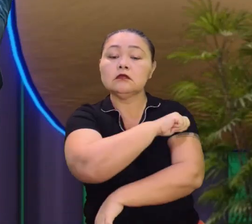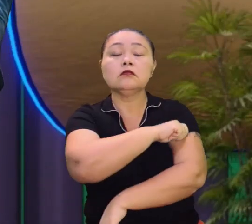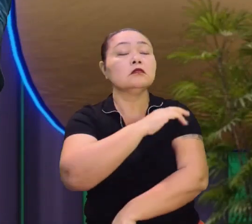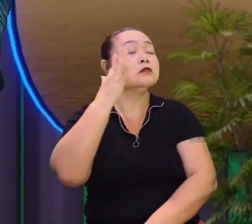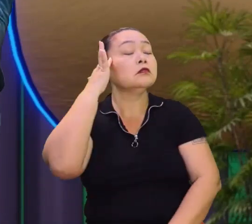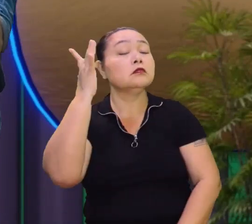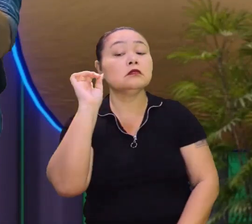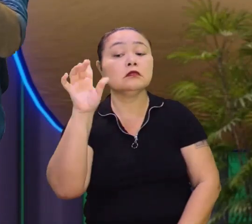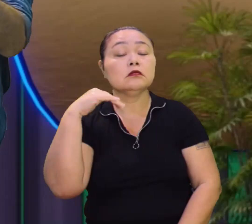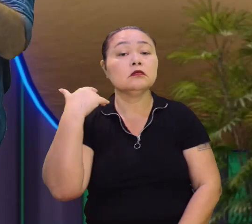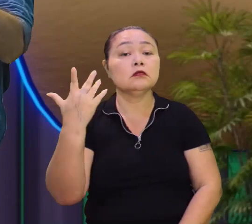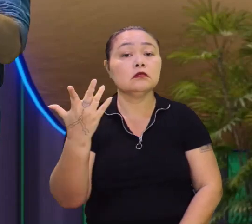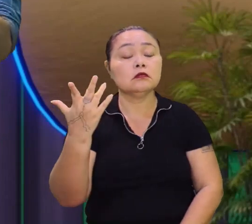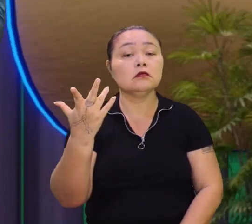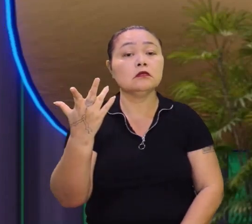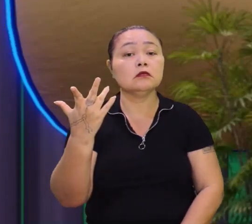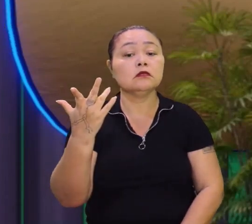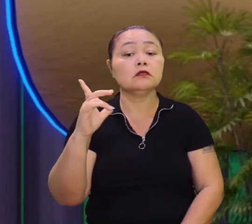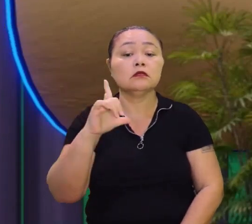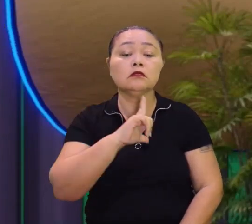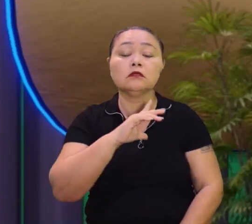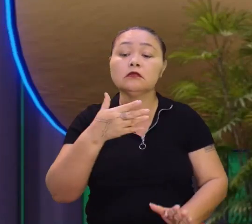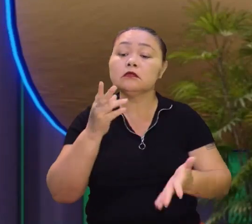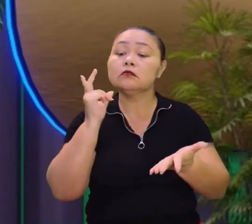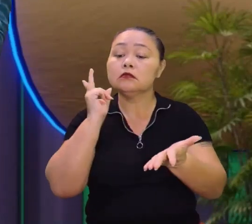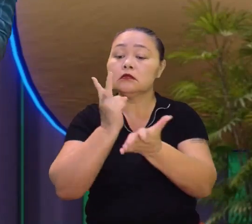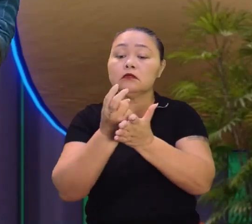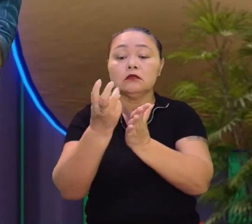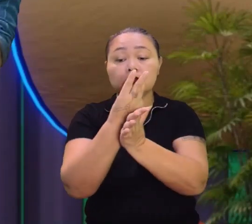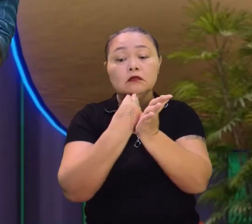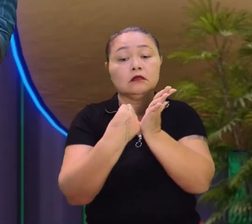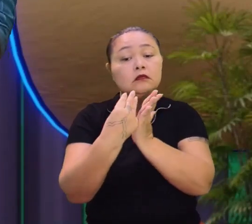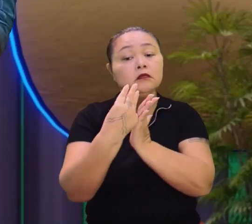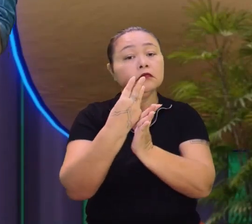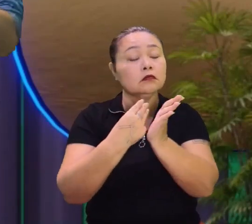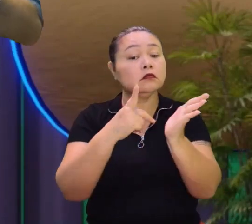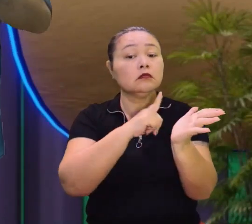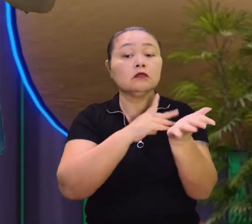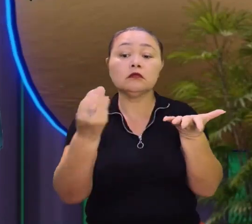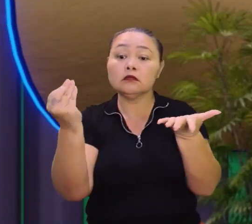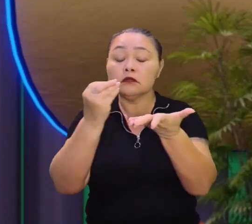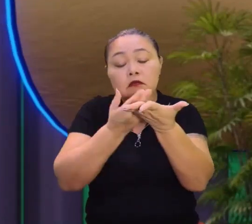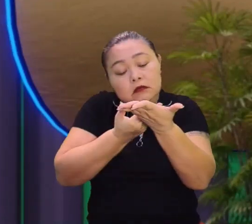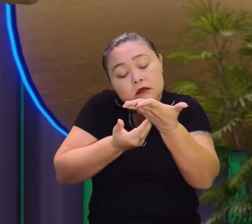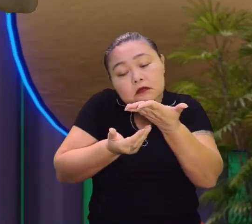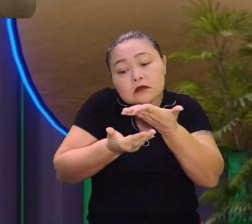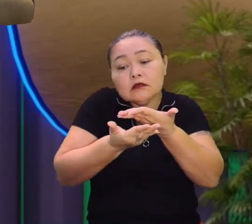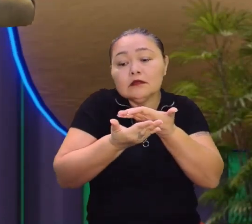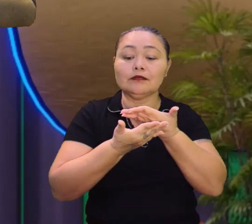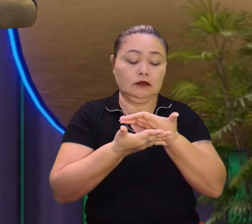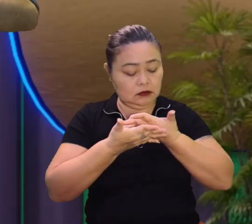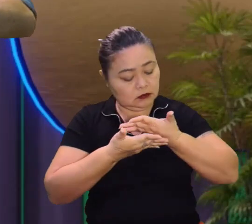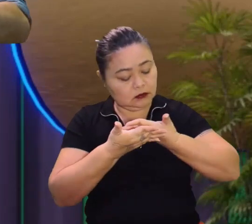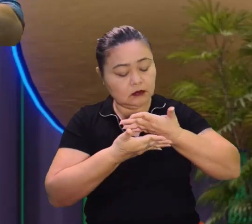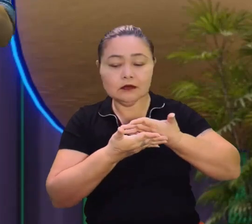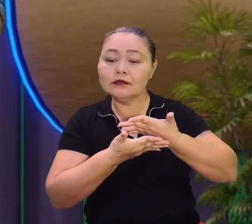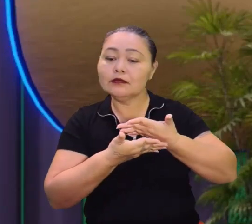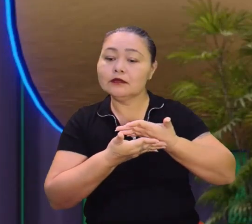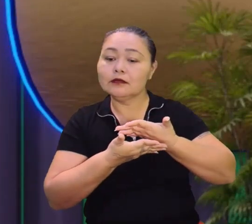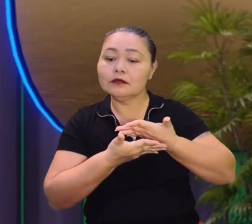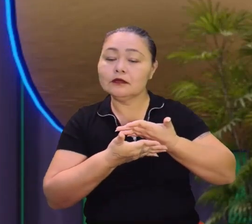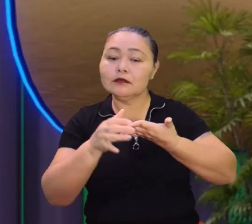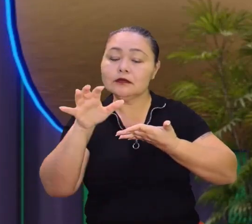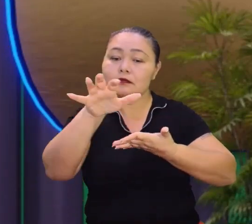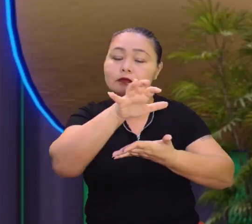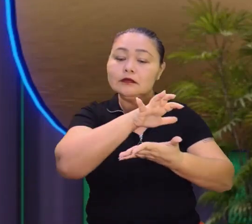a imaginar isso. Imagina que nesse mesmo mapa que você viu, você coloque um outro mapa idêntico, só que